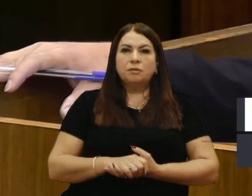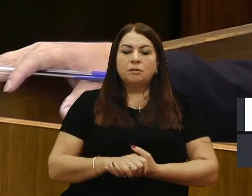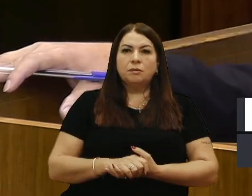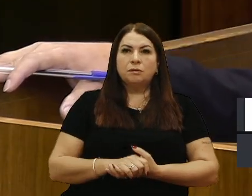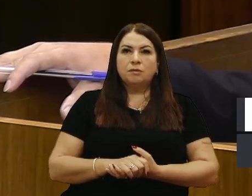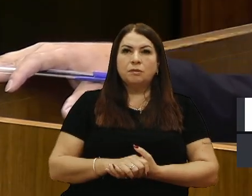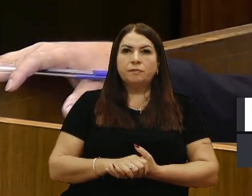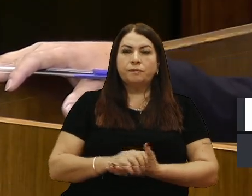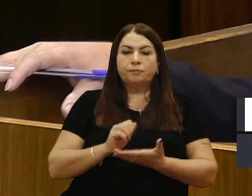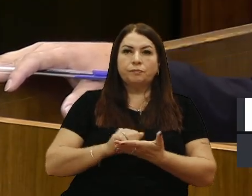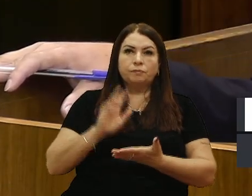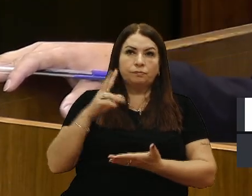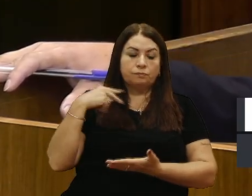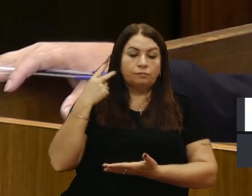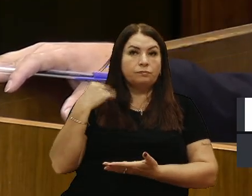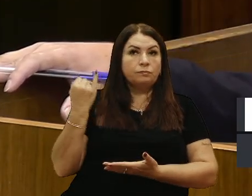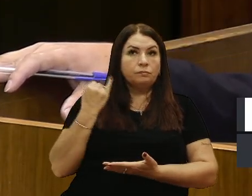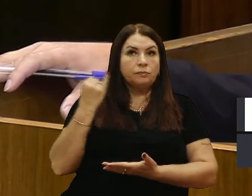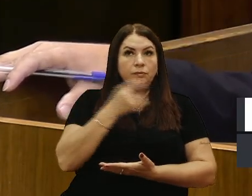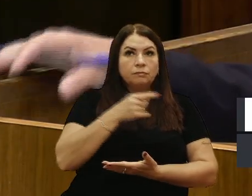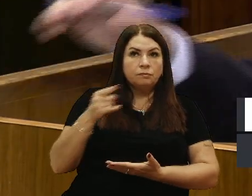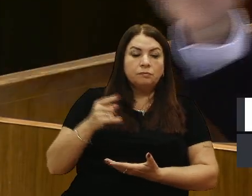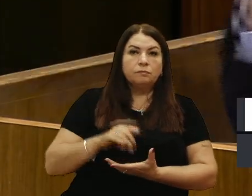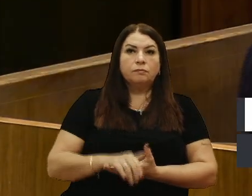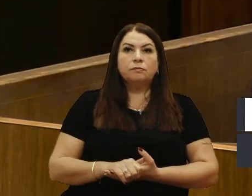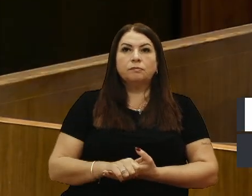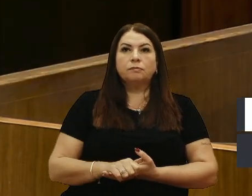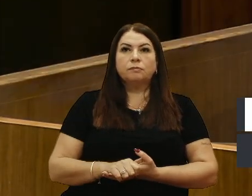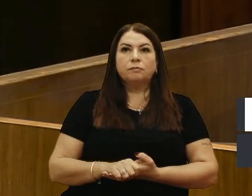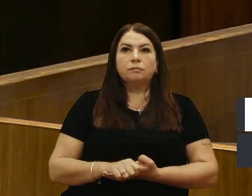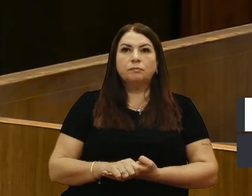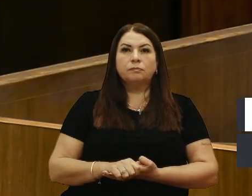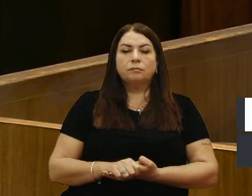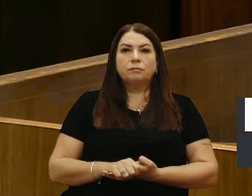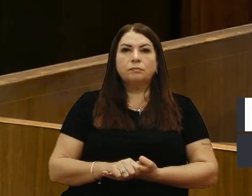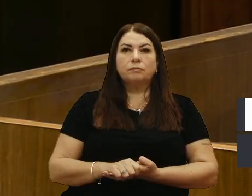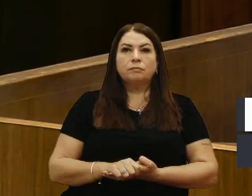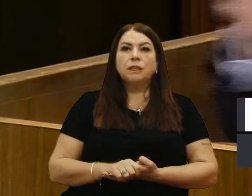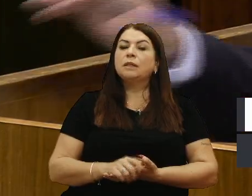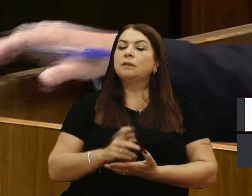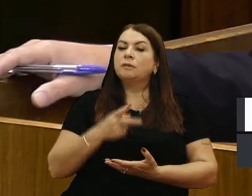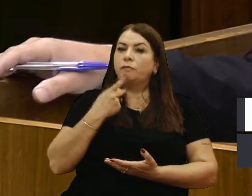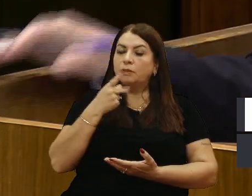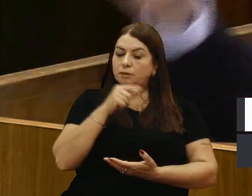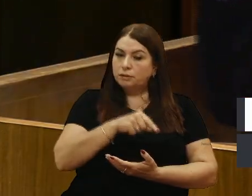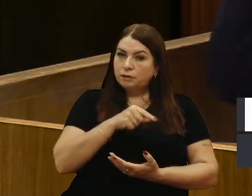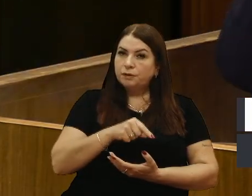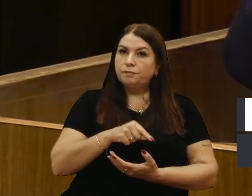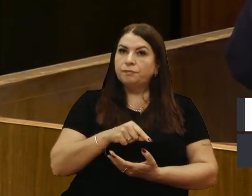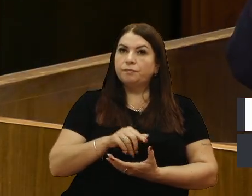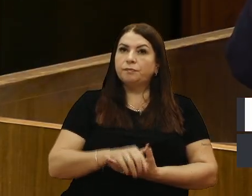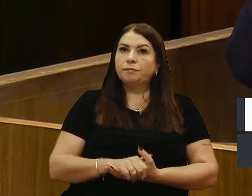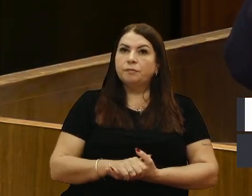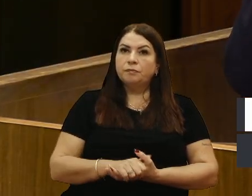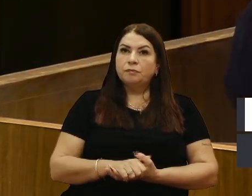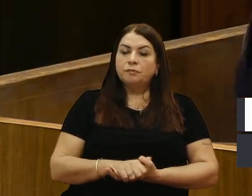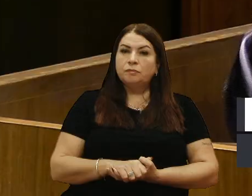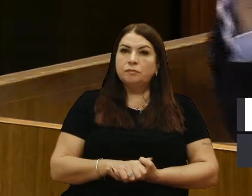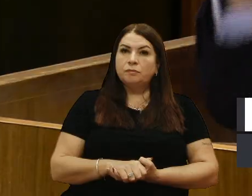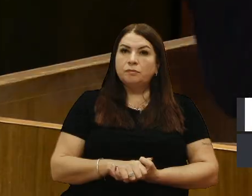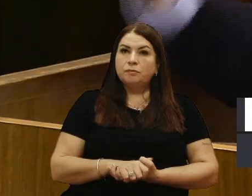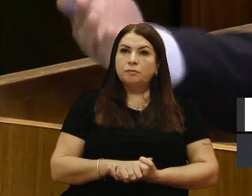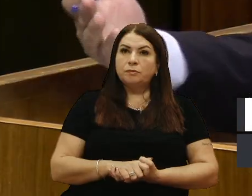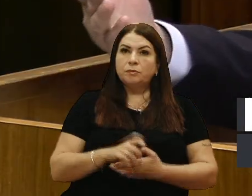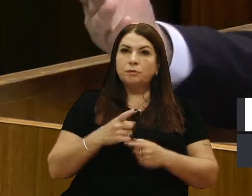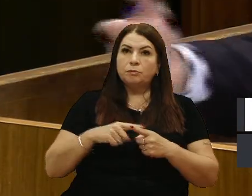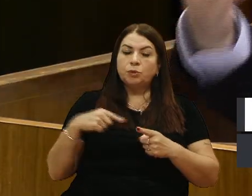Sul. Uma parte, vereador. Então é importante a gente colocar e salientar a essa questão, porque